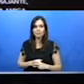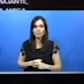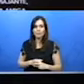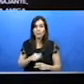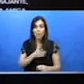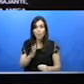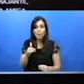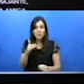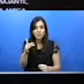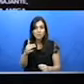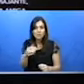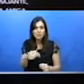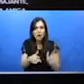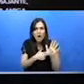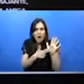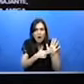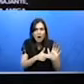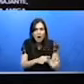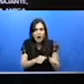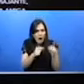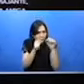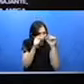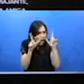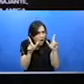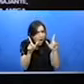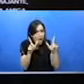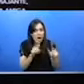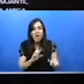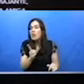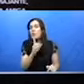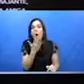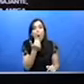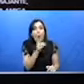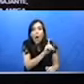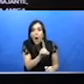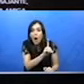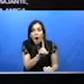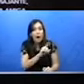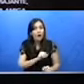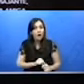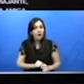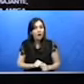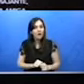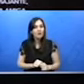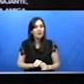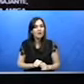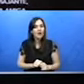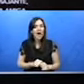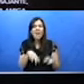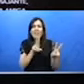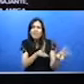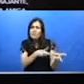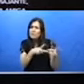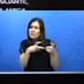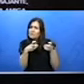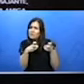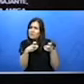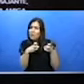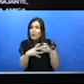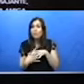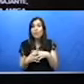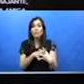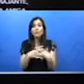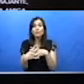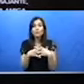Um peixinho deu o alerta: não coma mais isso não. Foi então que percebeu sua